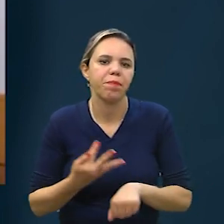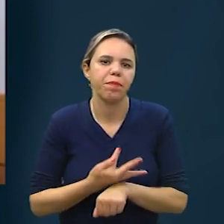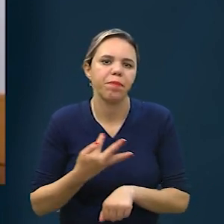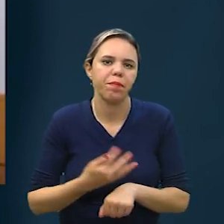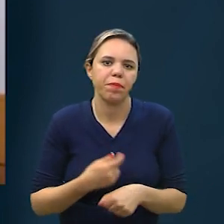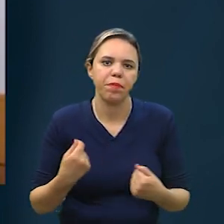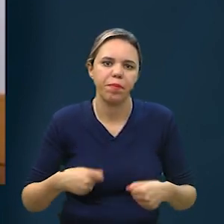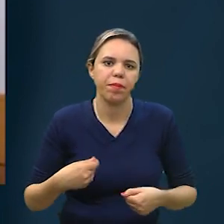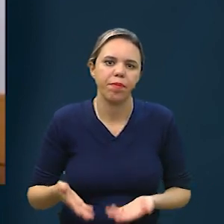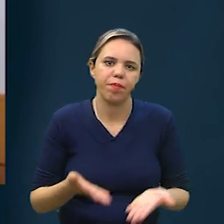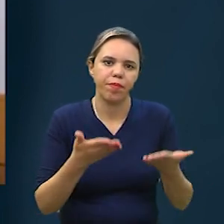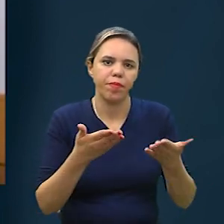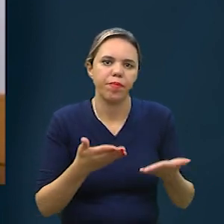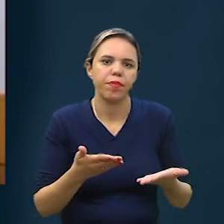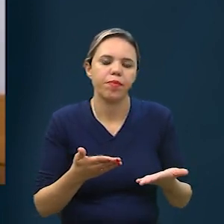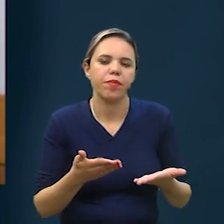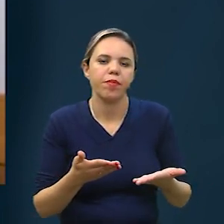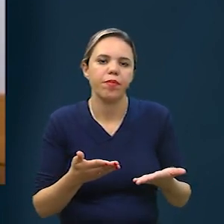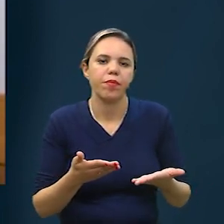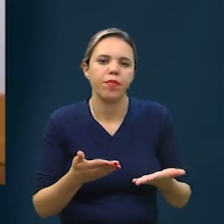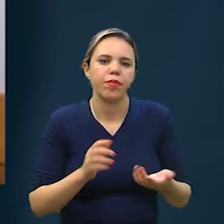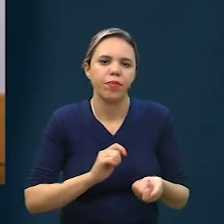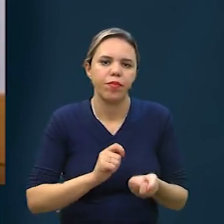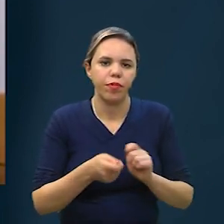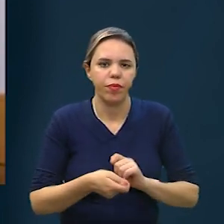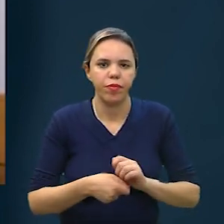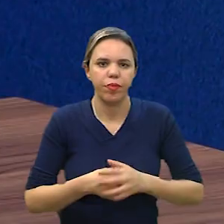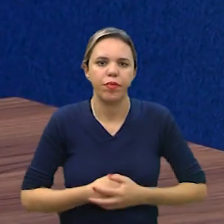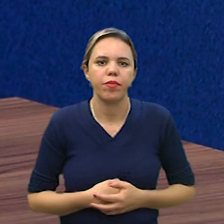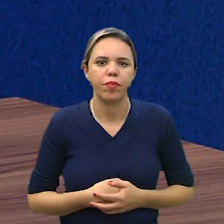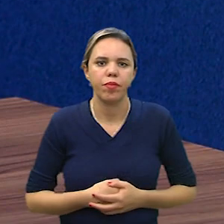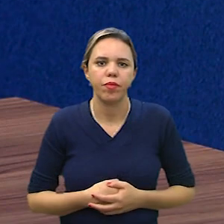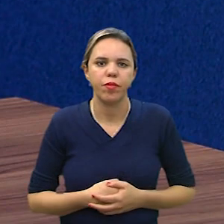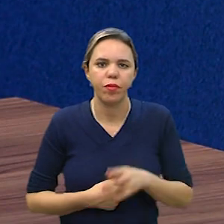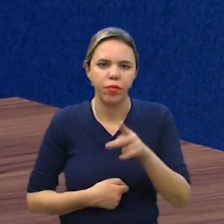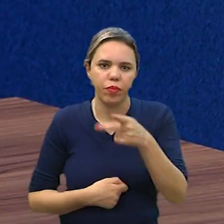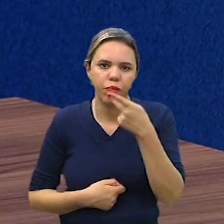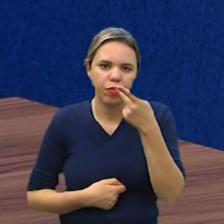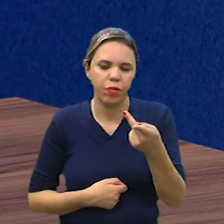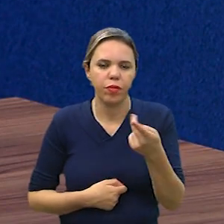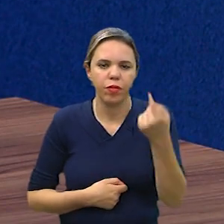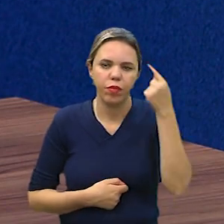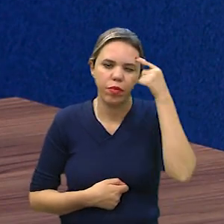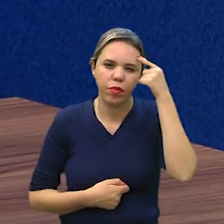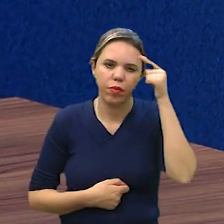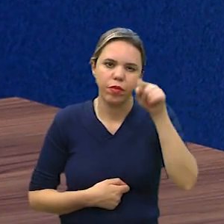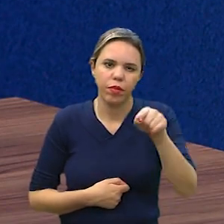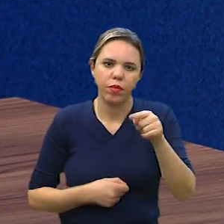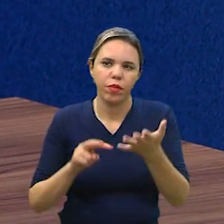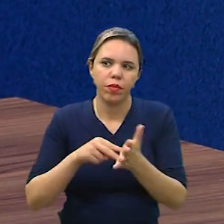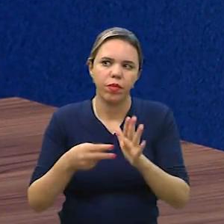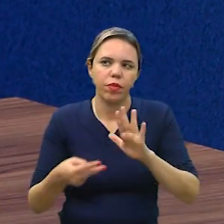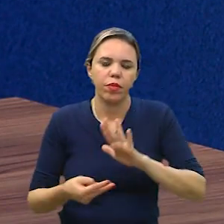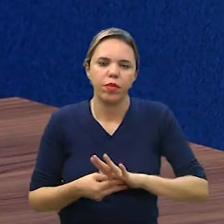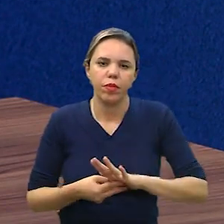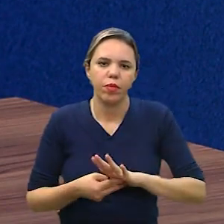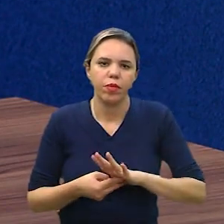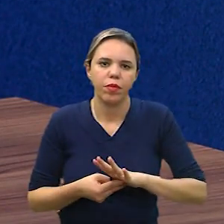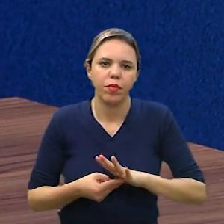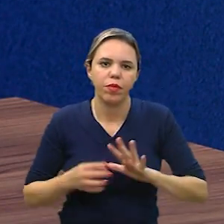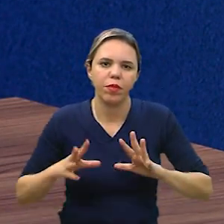momento de necessidade nos levou a nos reinventar. E quando você fala nessa ideia, significa